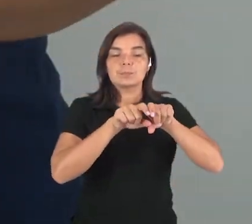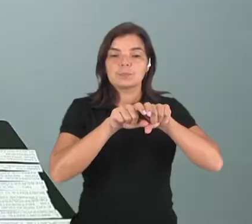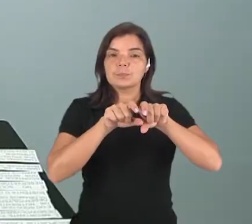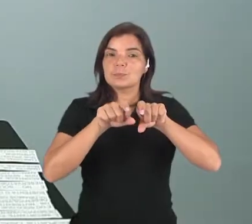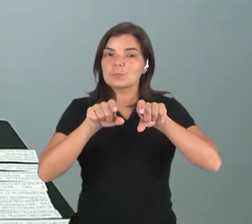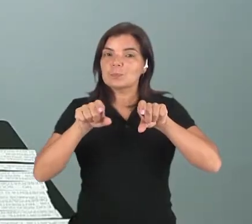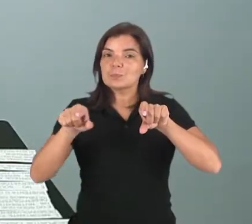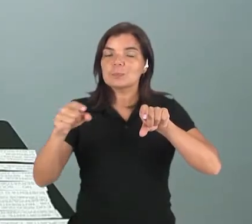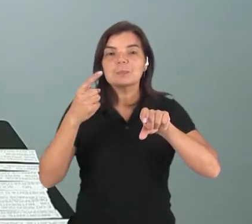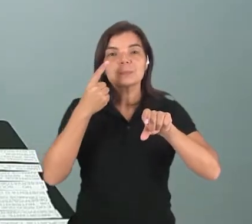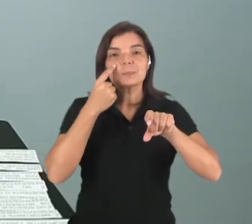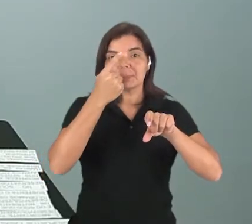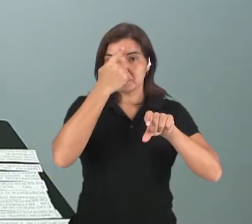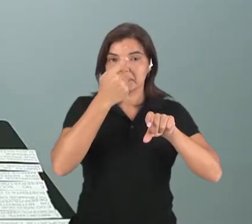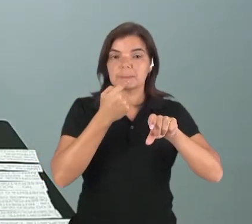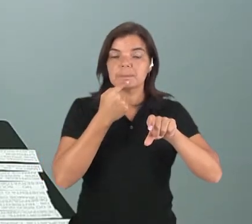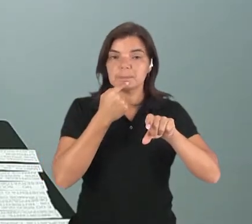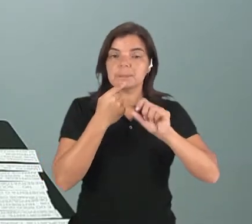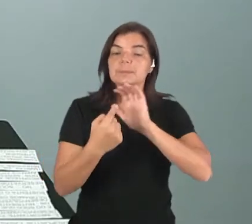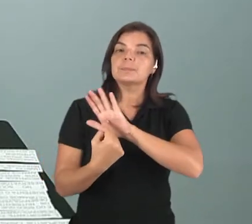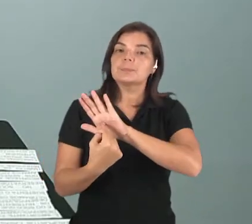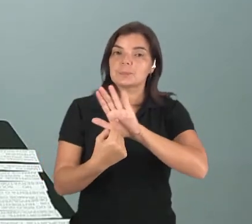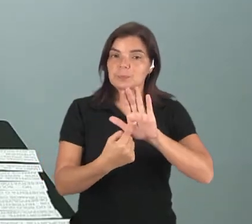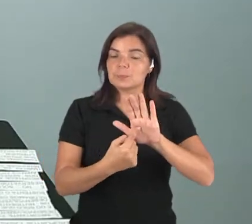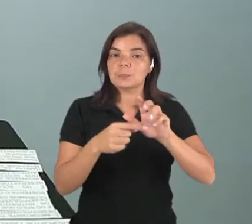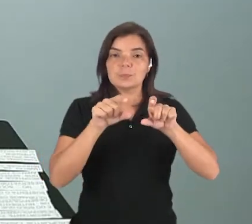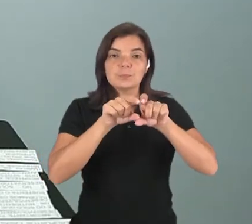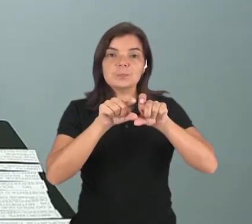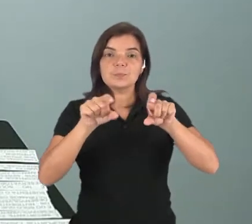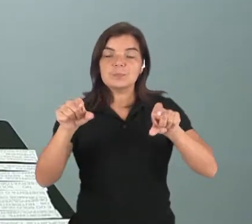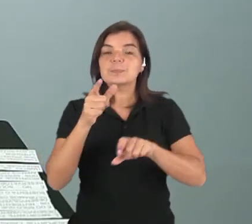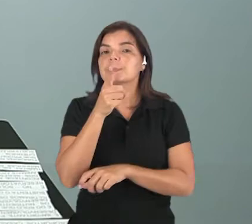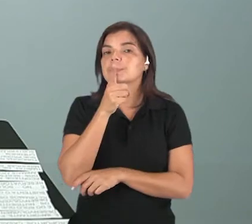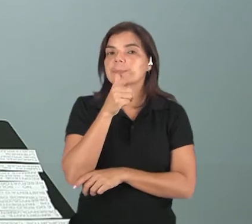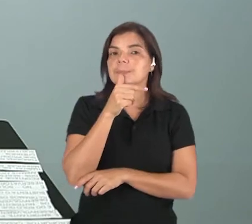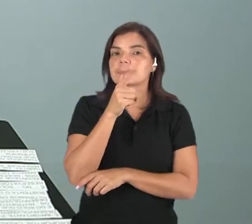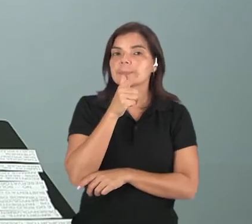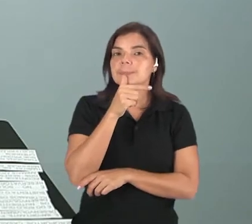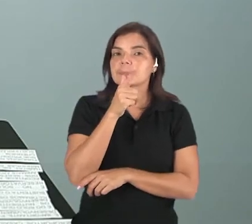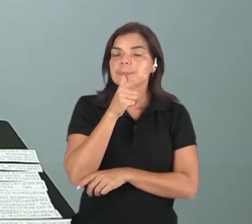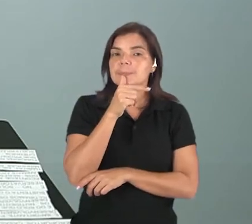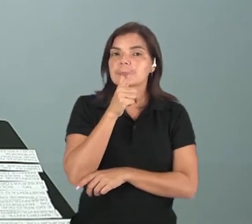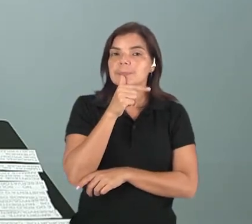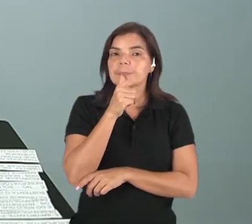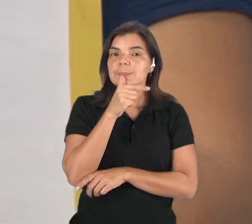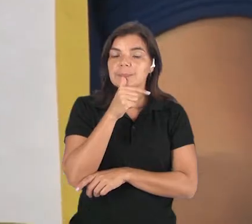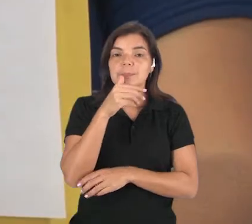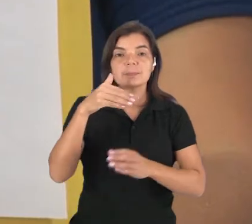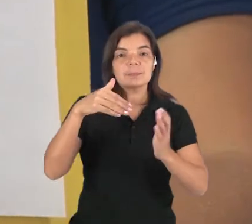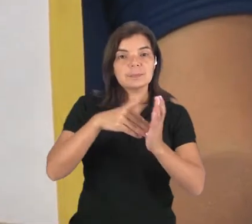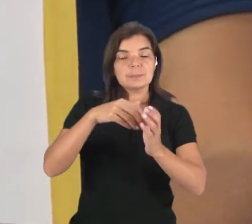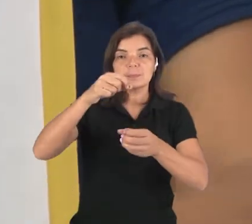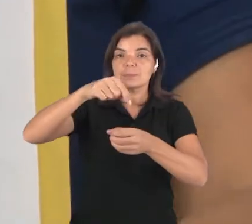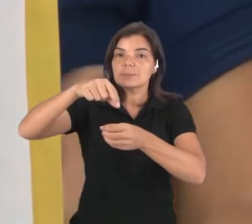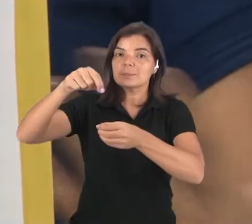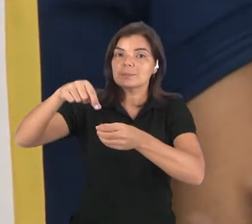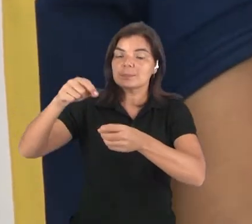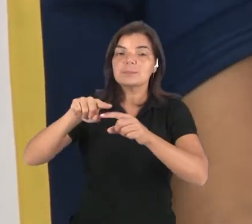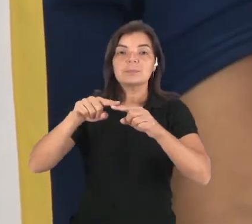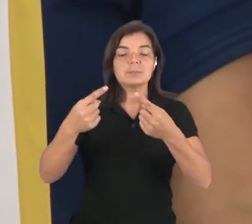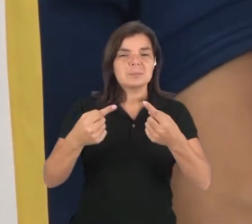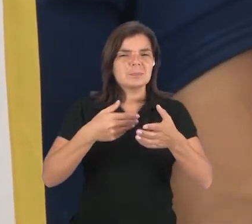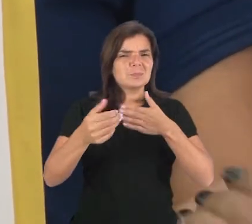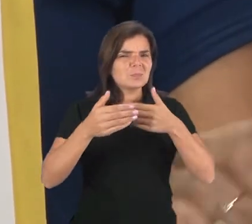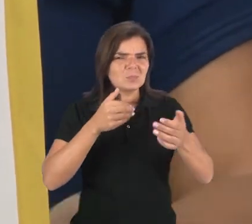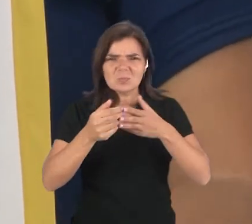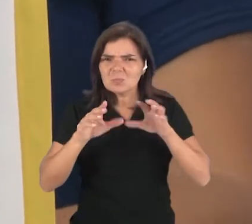está vendo na imagem, tá? Então, esses tubos levam a água até a plantação. Mas é